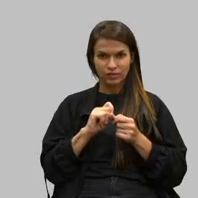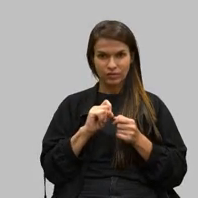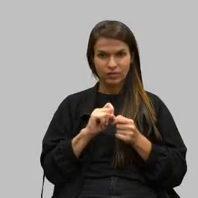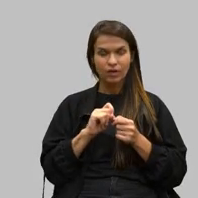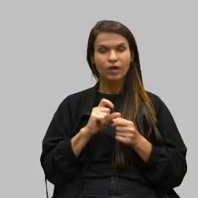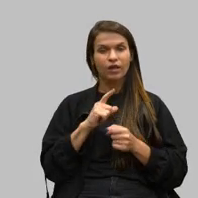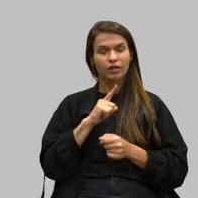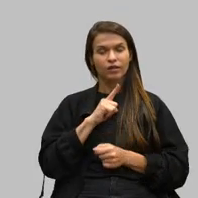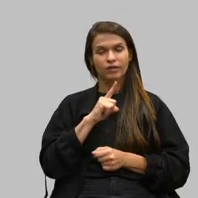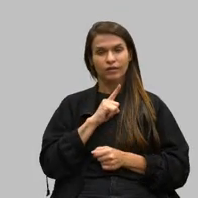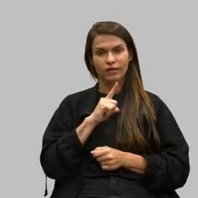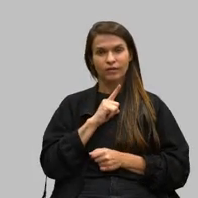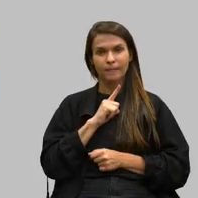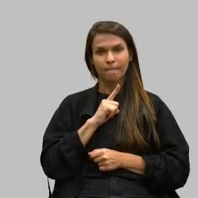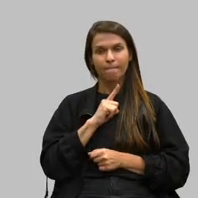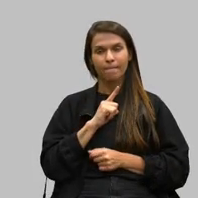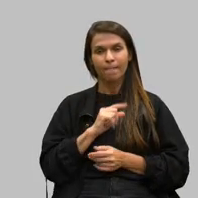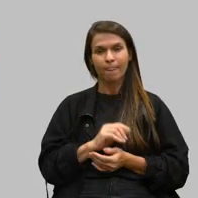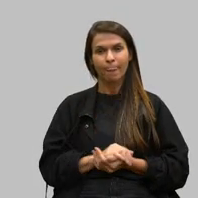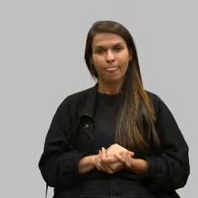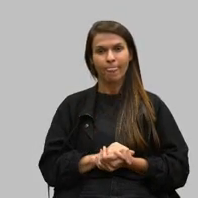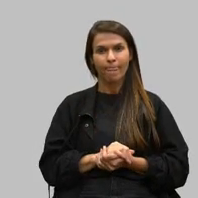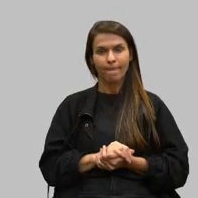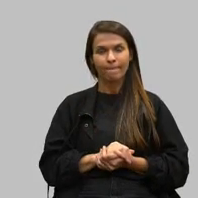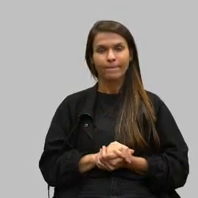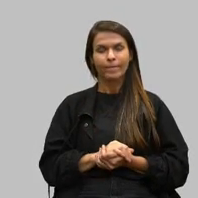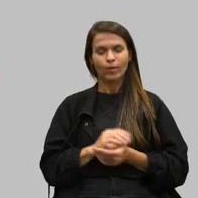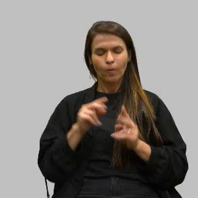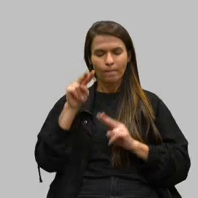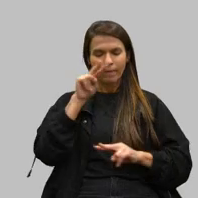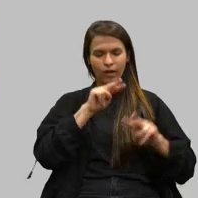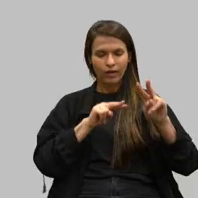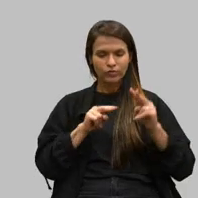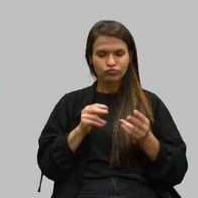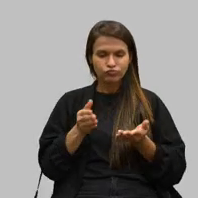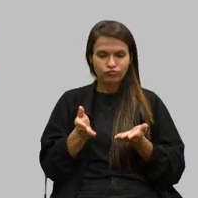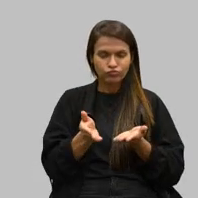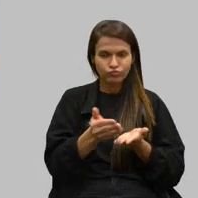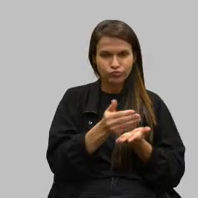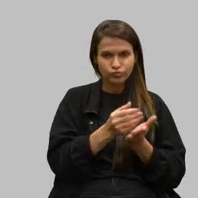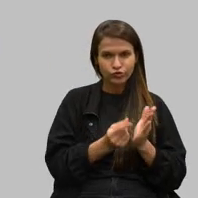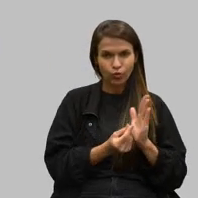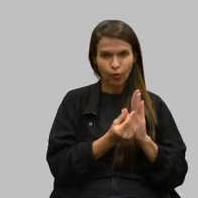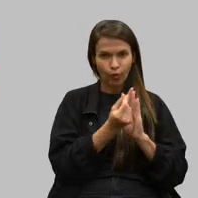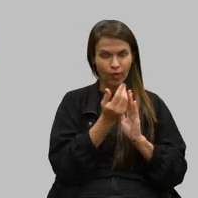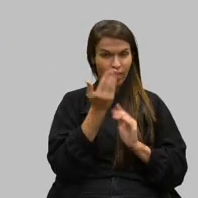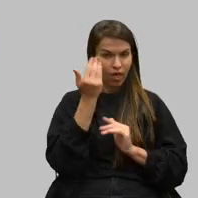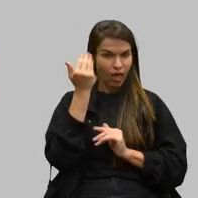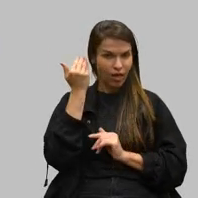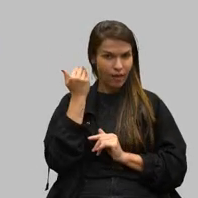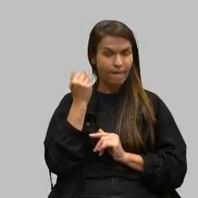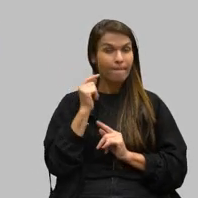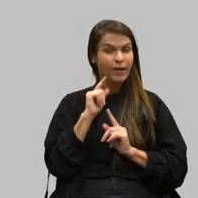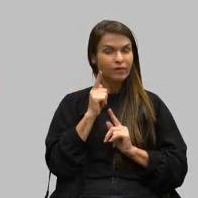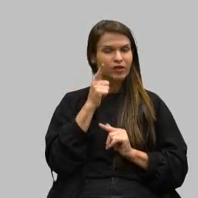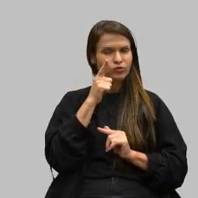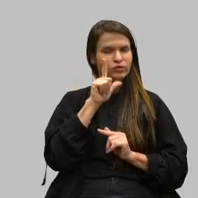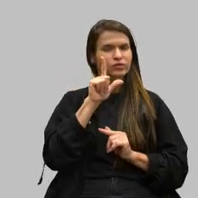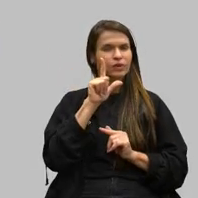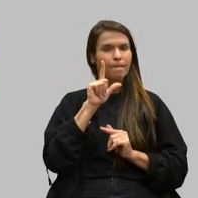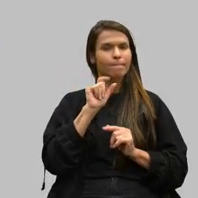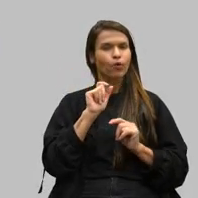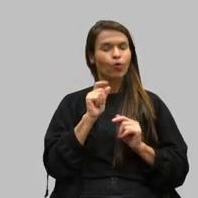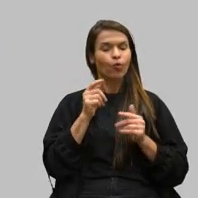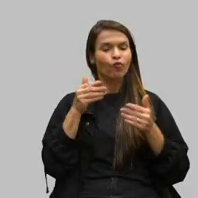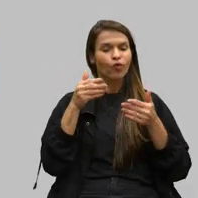existe, então, uma análise do Tribunal de Contas do Estado à época, mas eu acho que a gente vai poder vencer isso e poder investir lá.